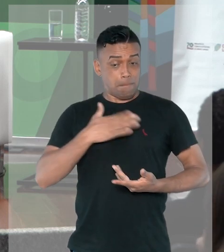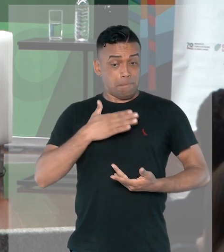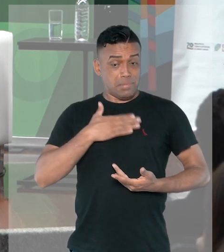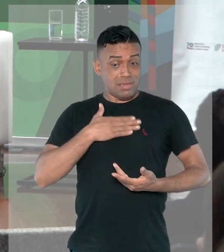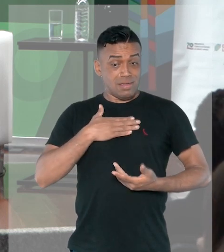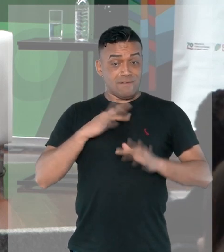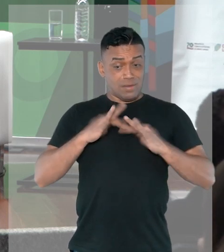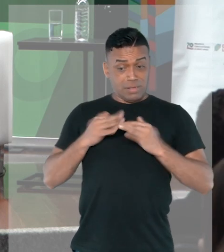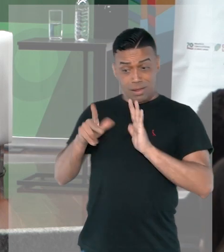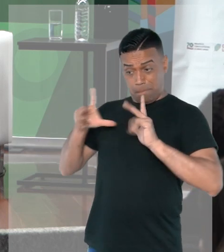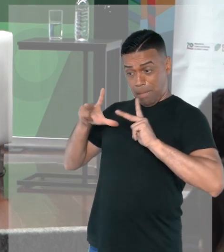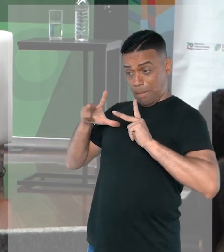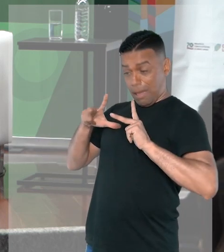junto.